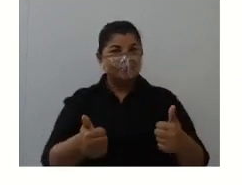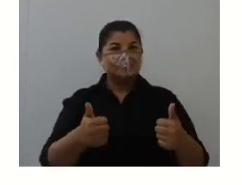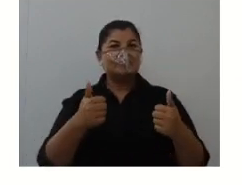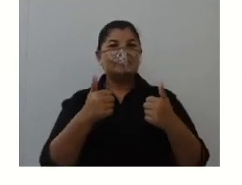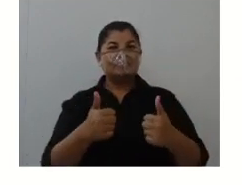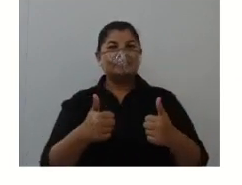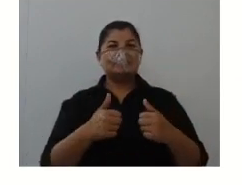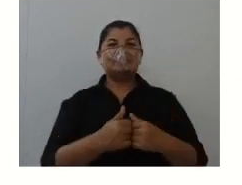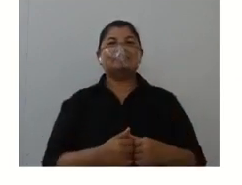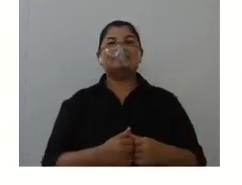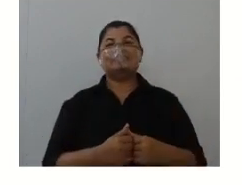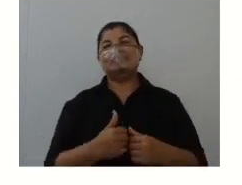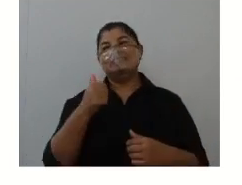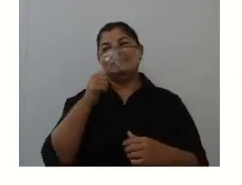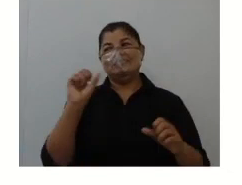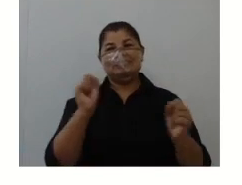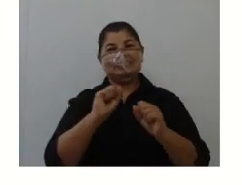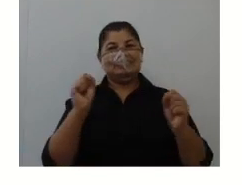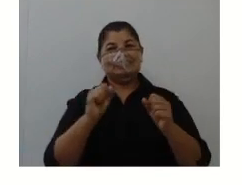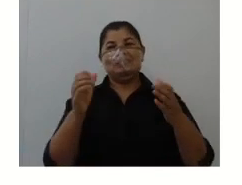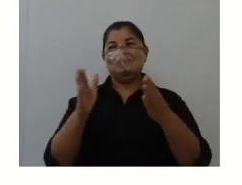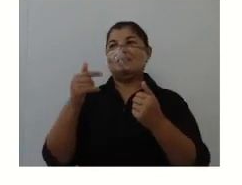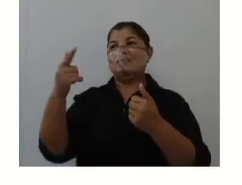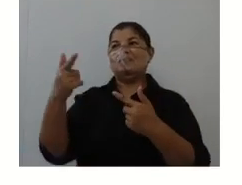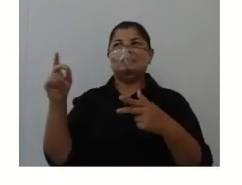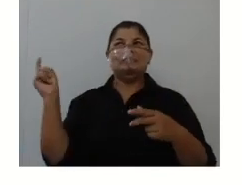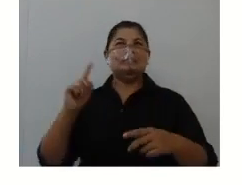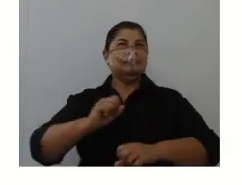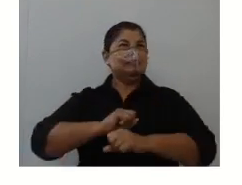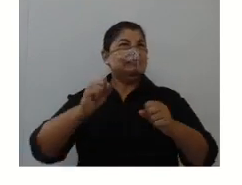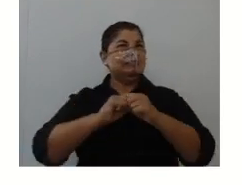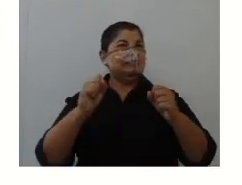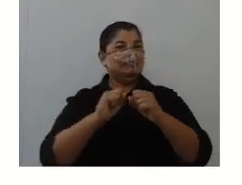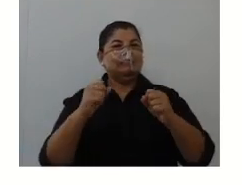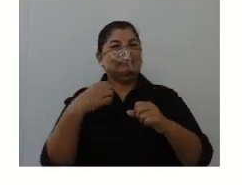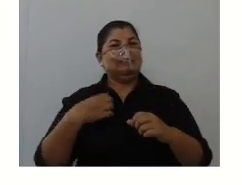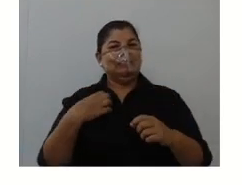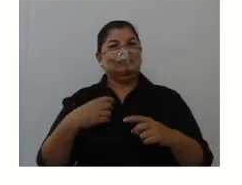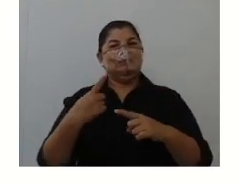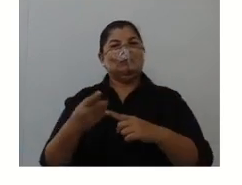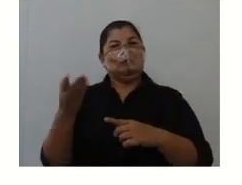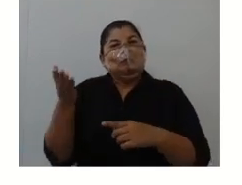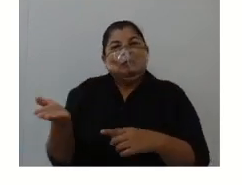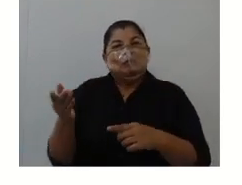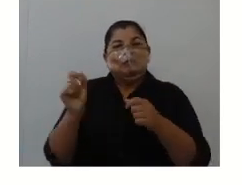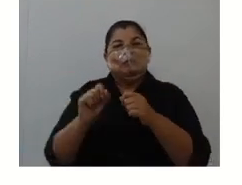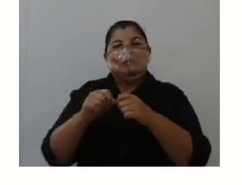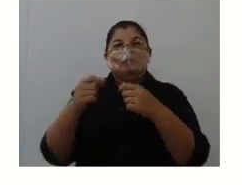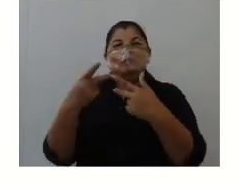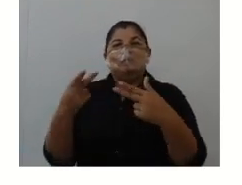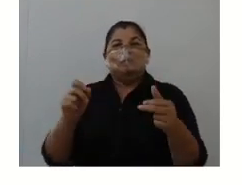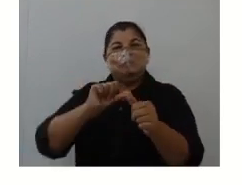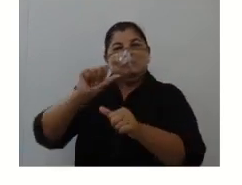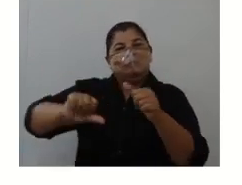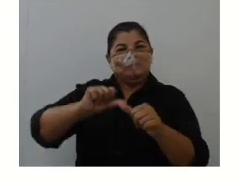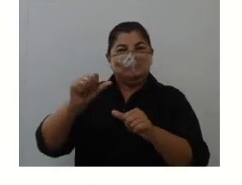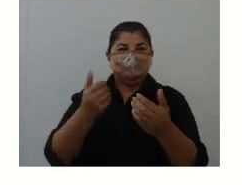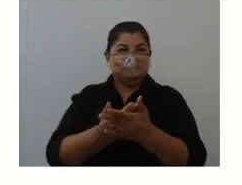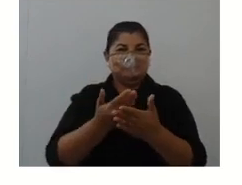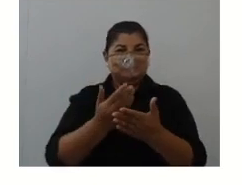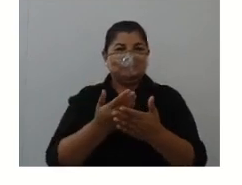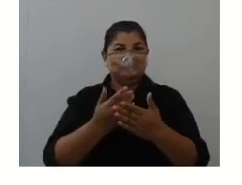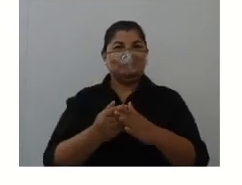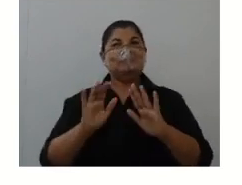hoje está arretada comigo. Eu cheguei aqui e pedi um negócio de última hora, ela tá fuzilando, mas vamos embora. Só eu declamar um poema do romantismo que